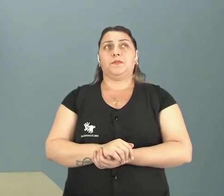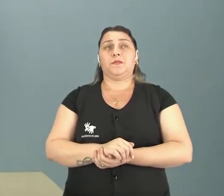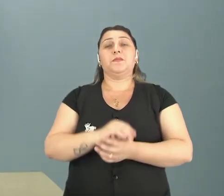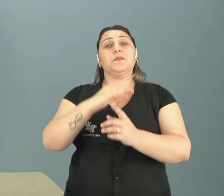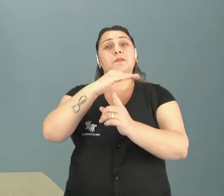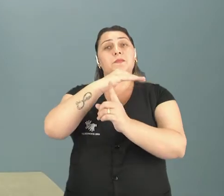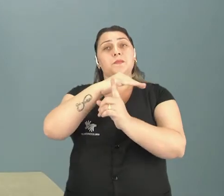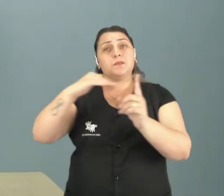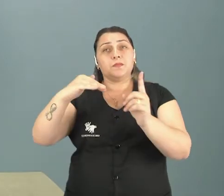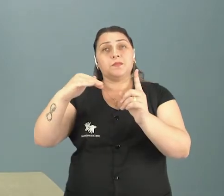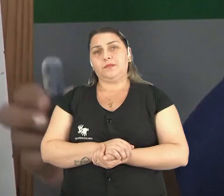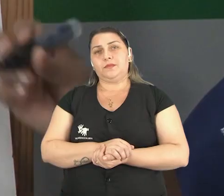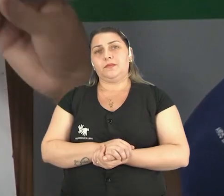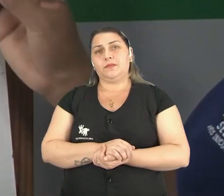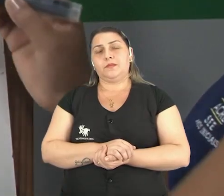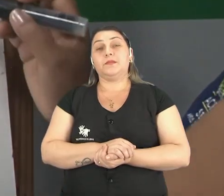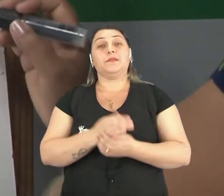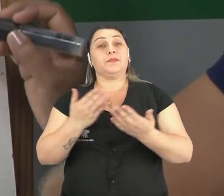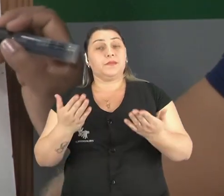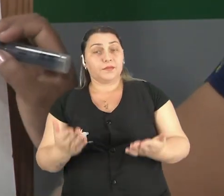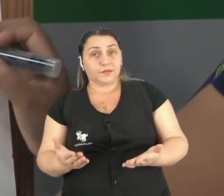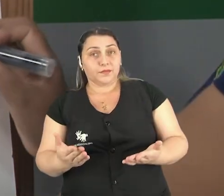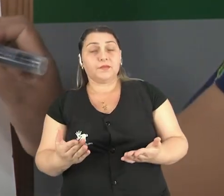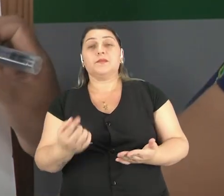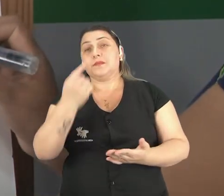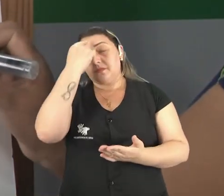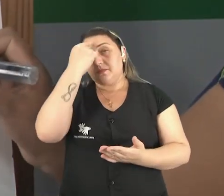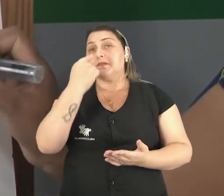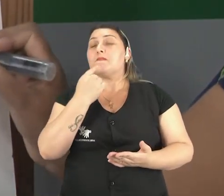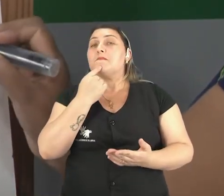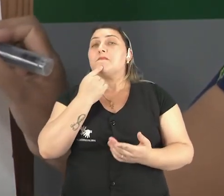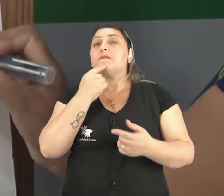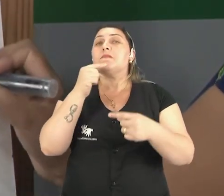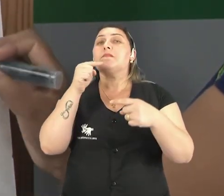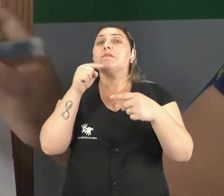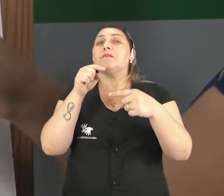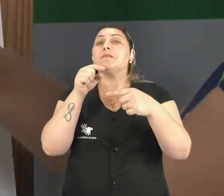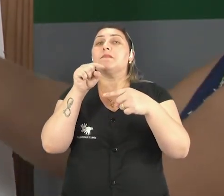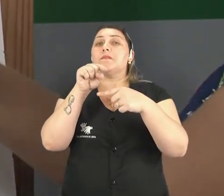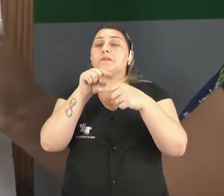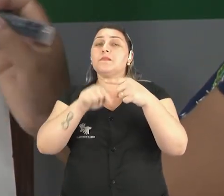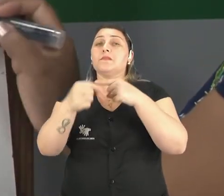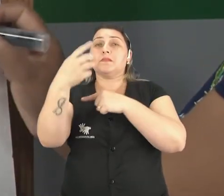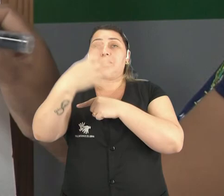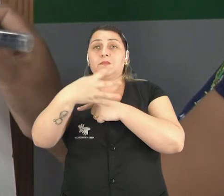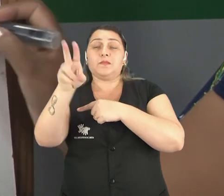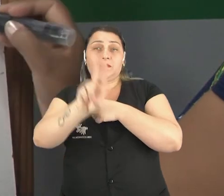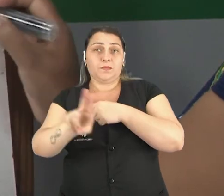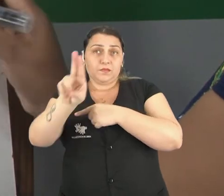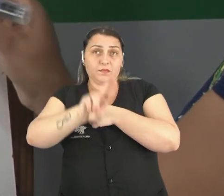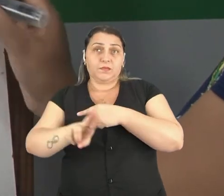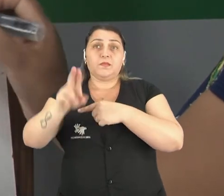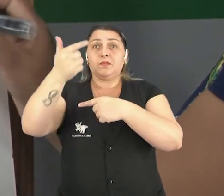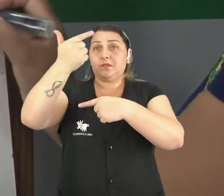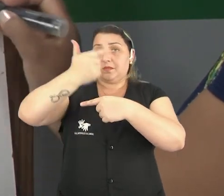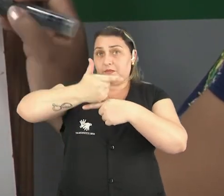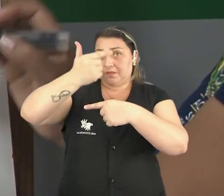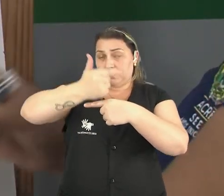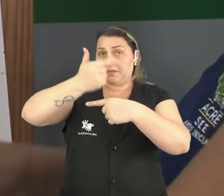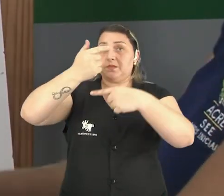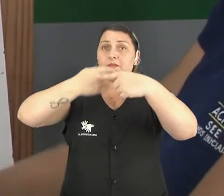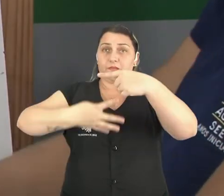meio também, tá? Então, essa figura foi dividida em 4 partes e utilizada